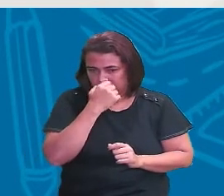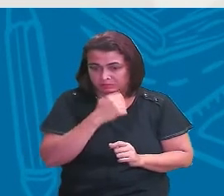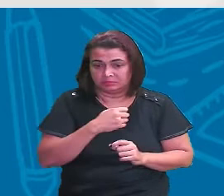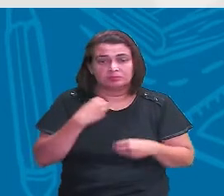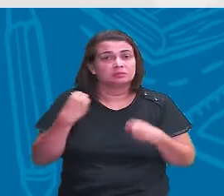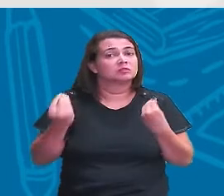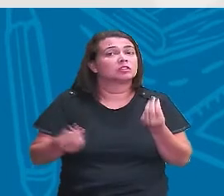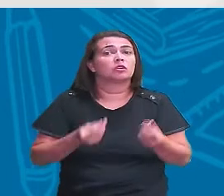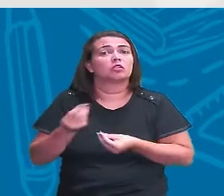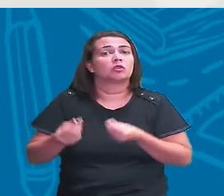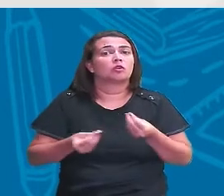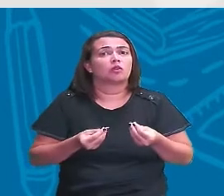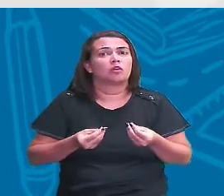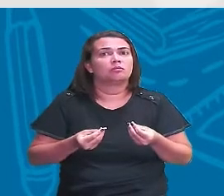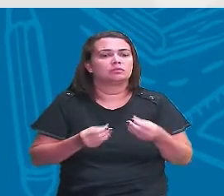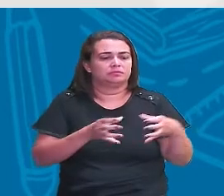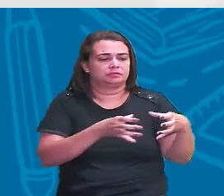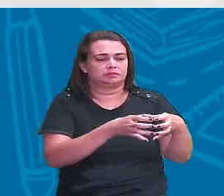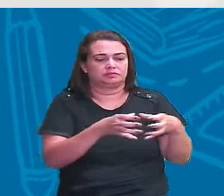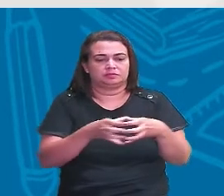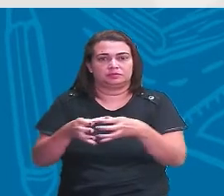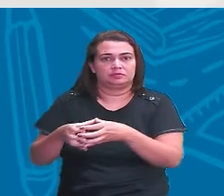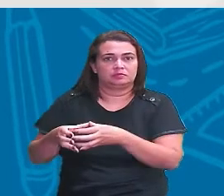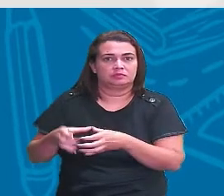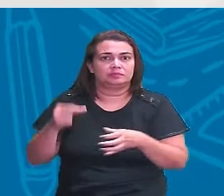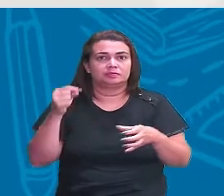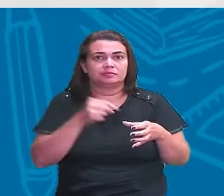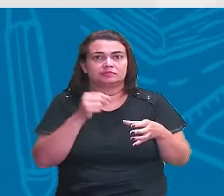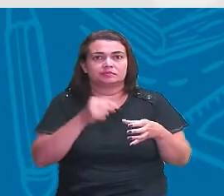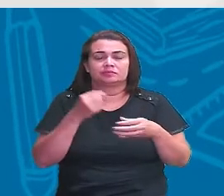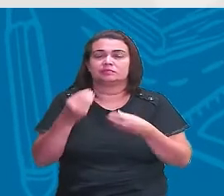E a classificação delas, vamos para a classificação.